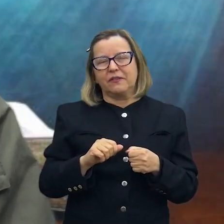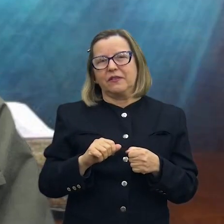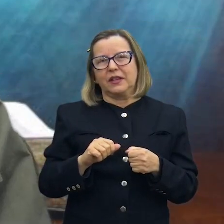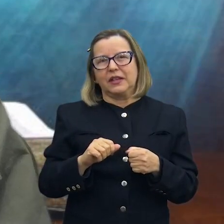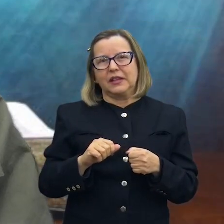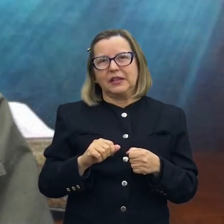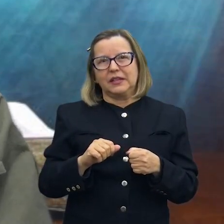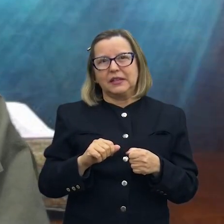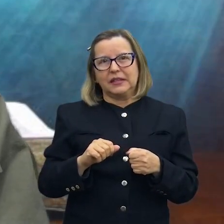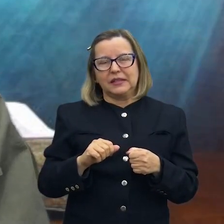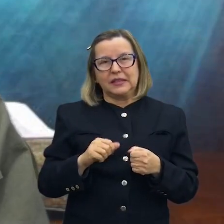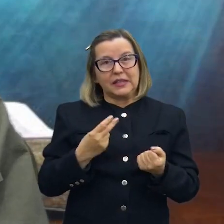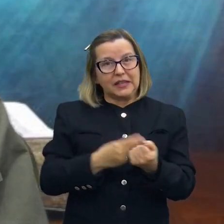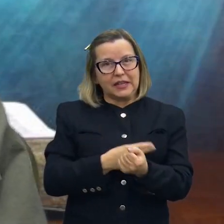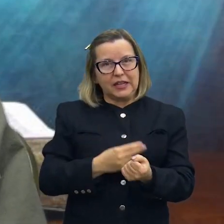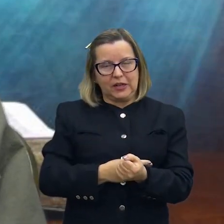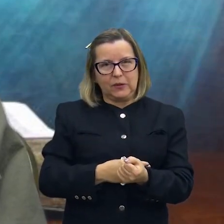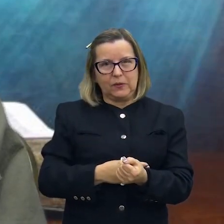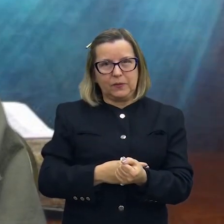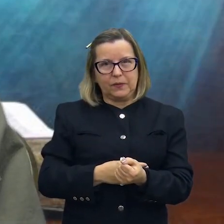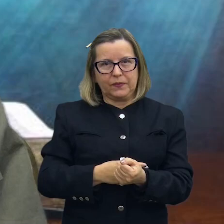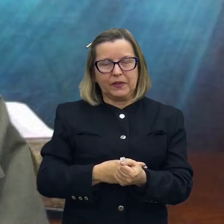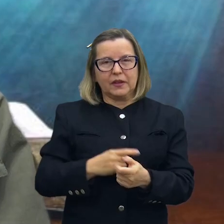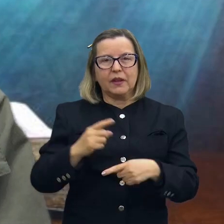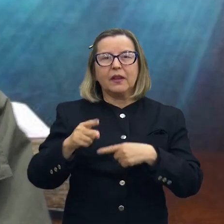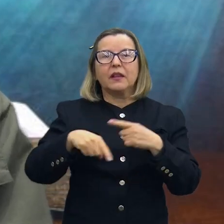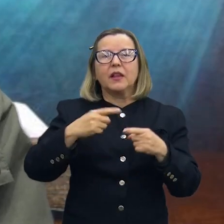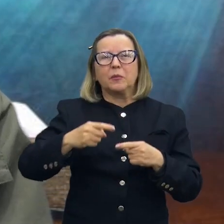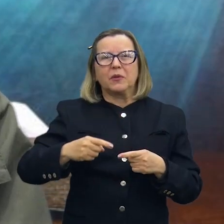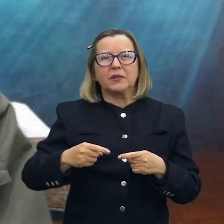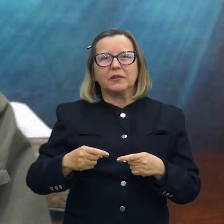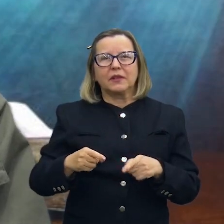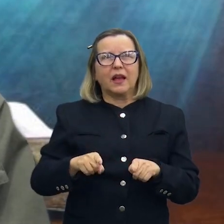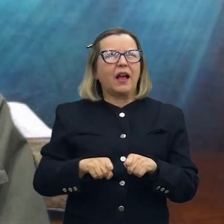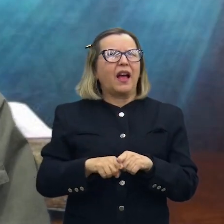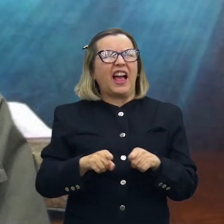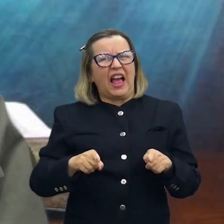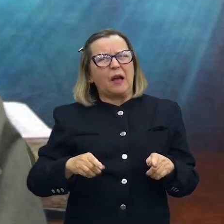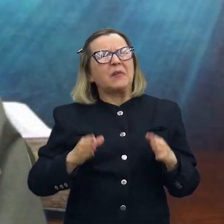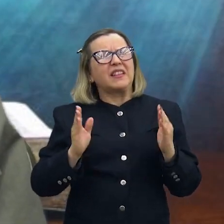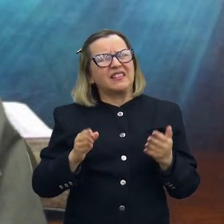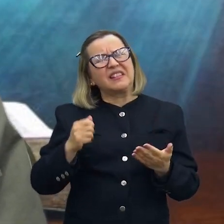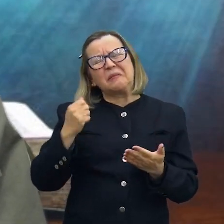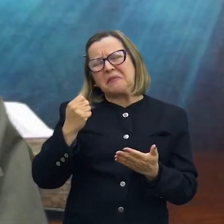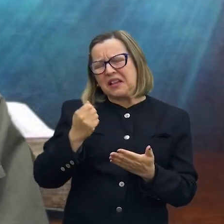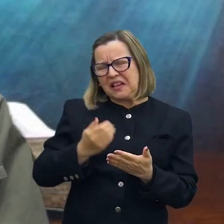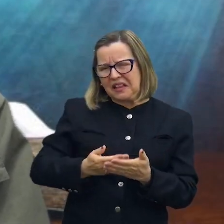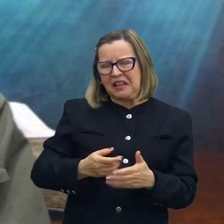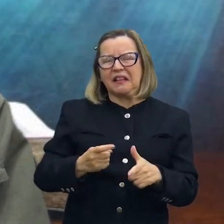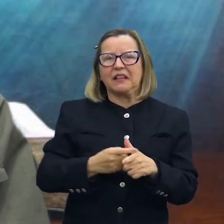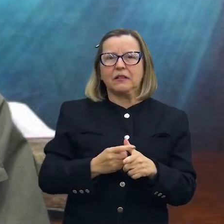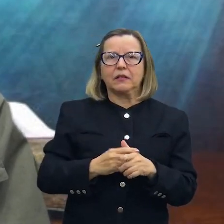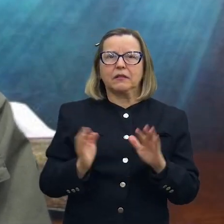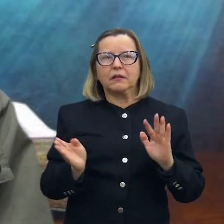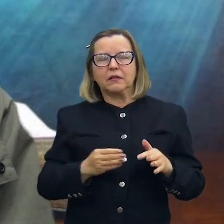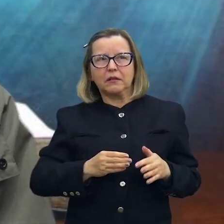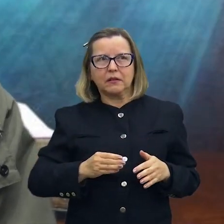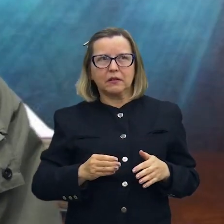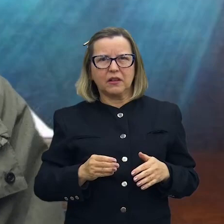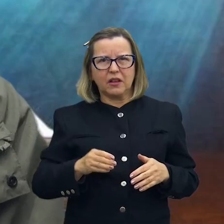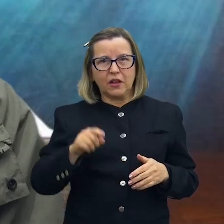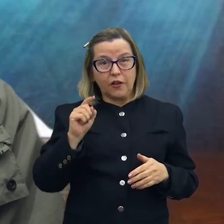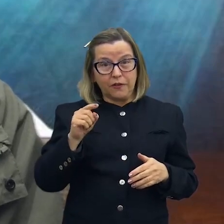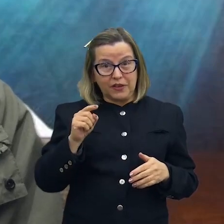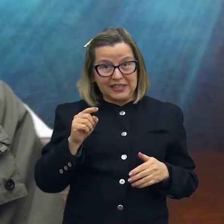sempre pagou. Quantos juros você já pagou? Marquinhos Peixoto trouxe um estudo uma vez dizendo assim, você quer